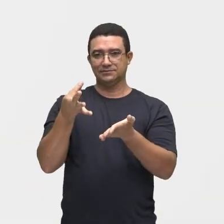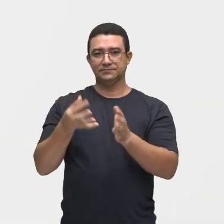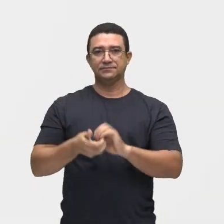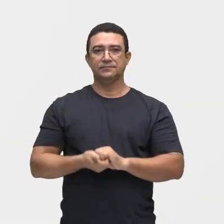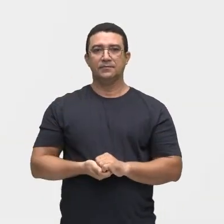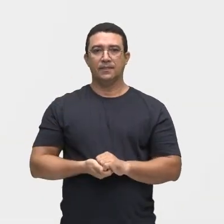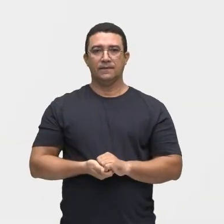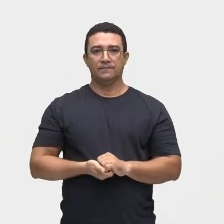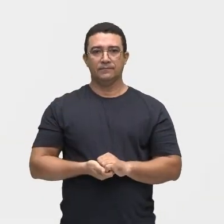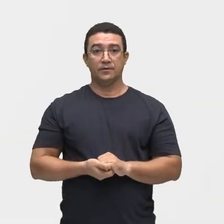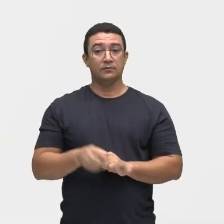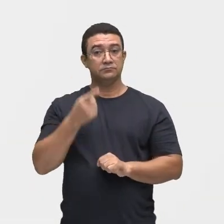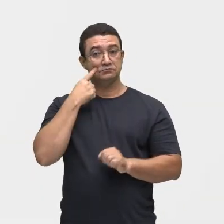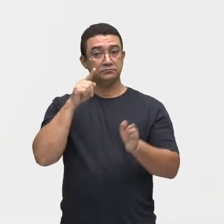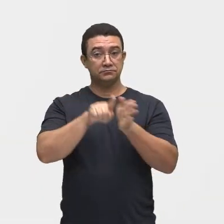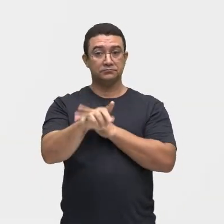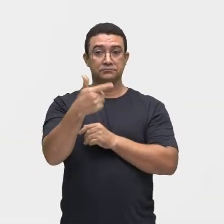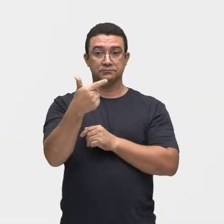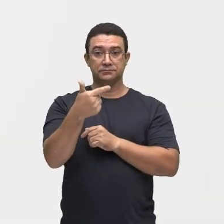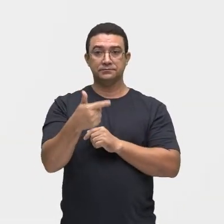para a segunda.